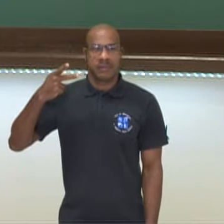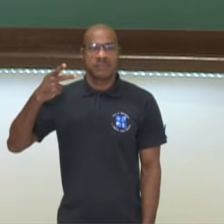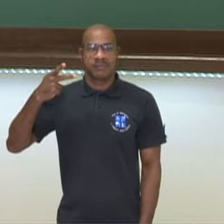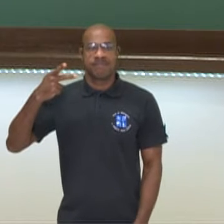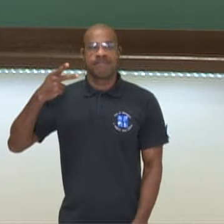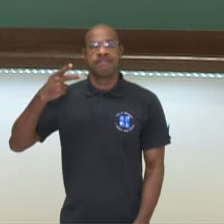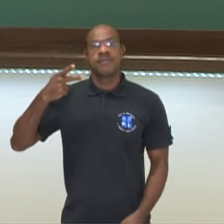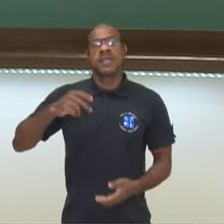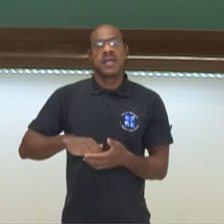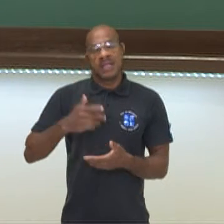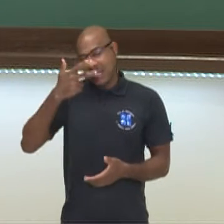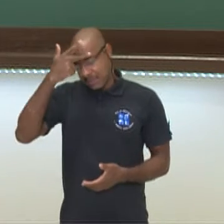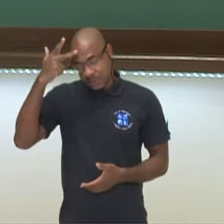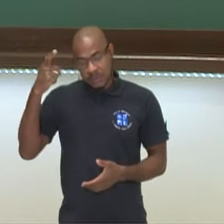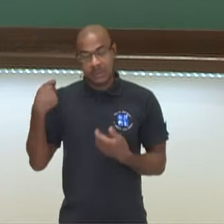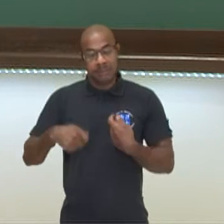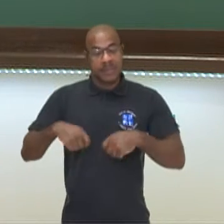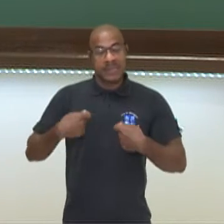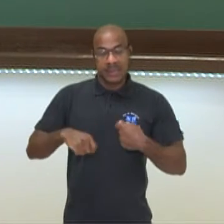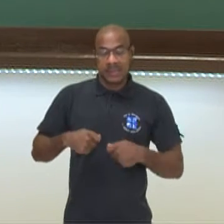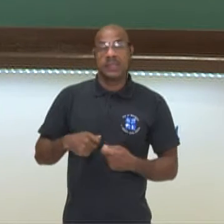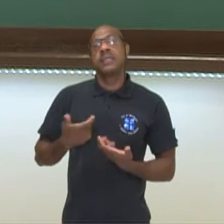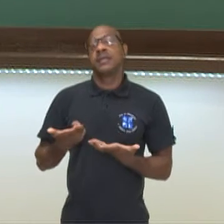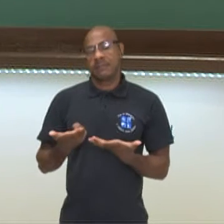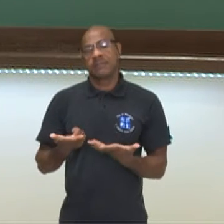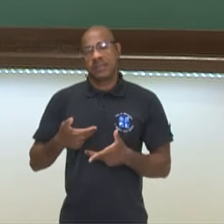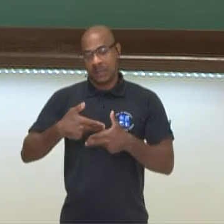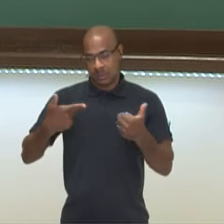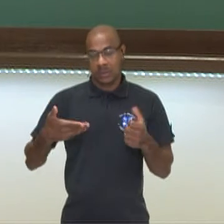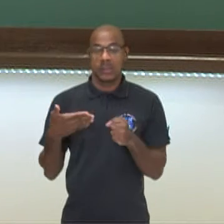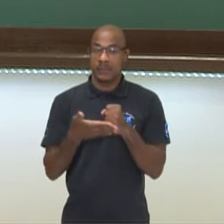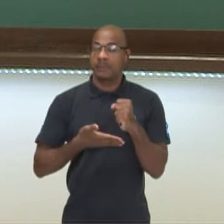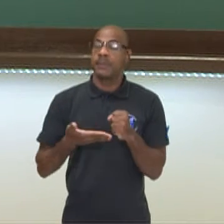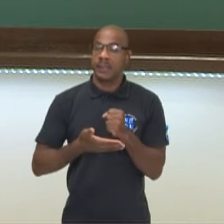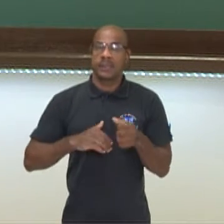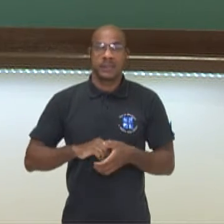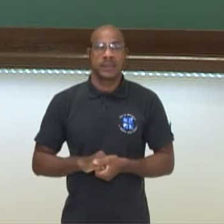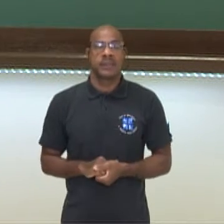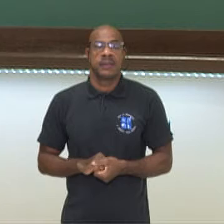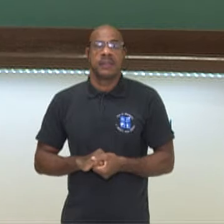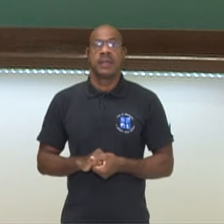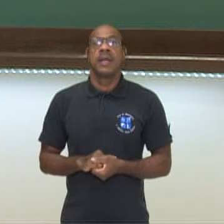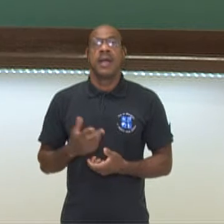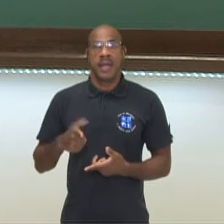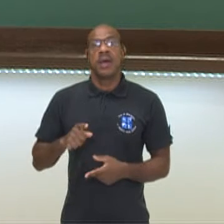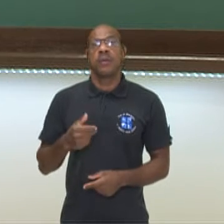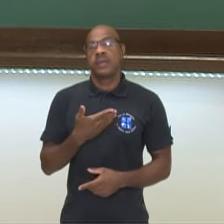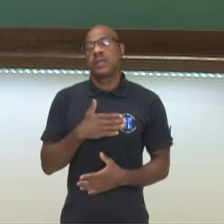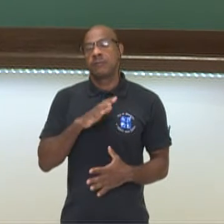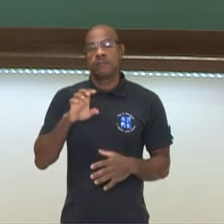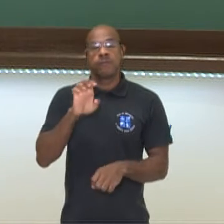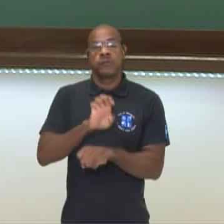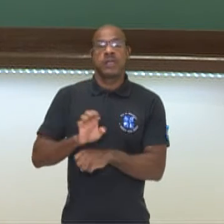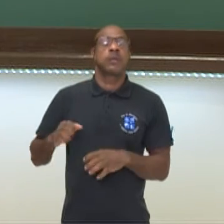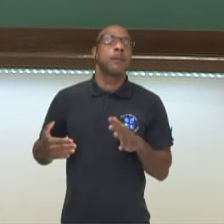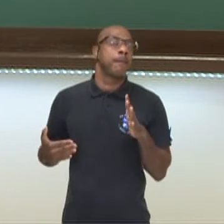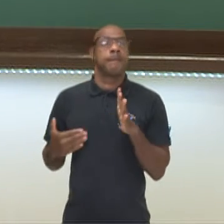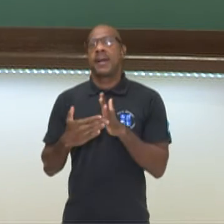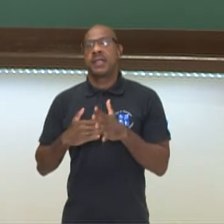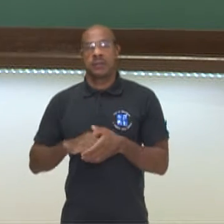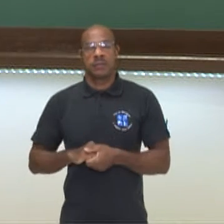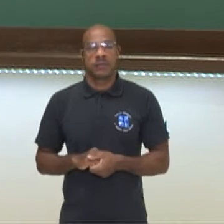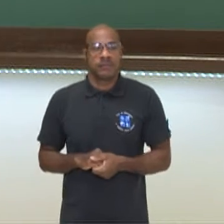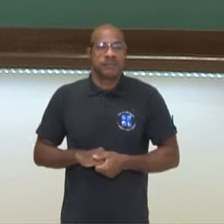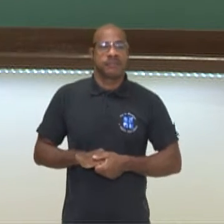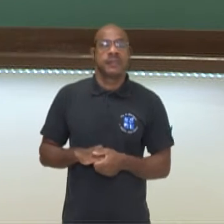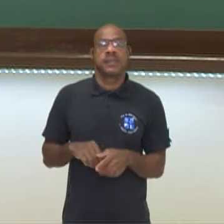das necessidades básicas mais emergenciais, digamos assim. Então, é o Estado máximo. Diferente do liberalismo e do